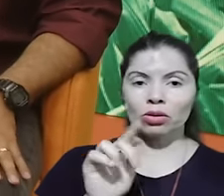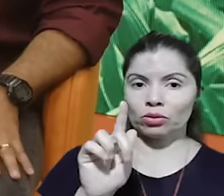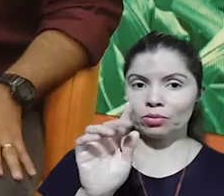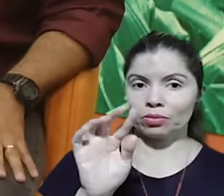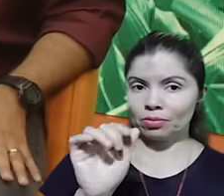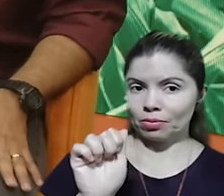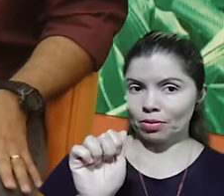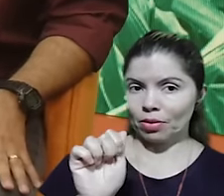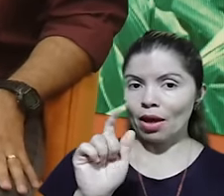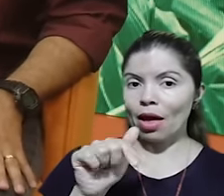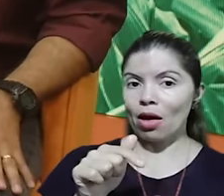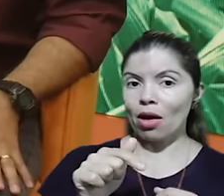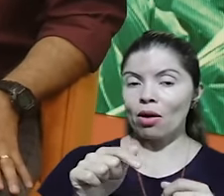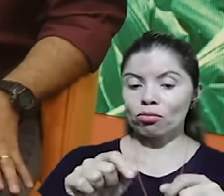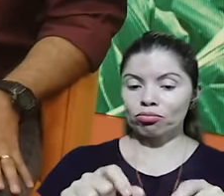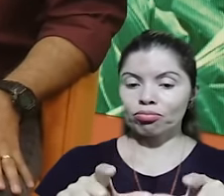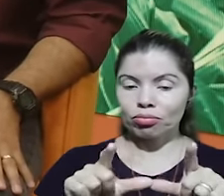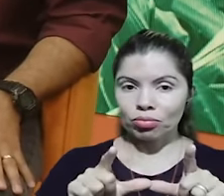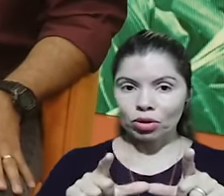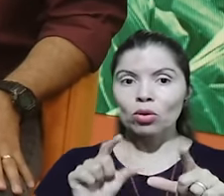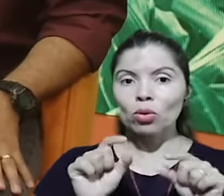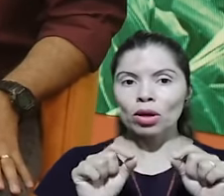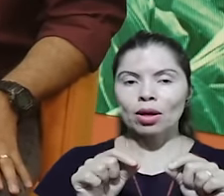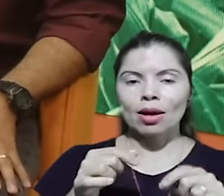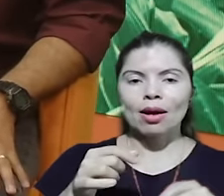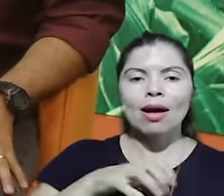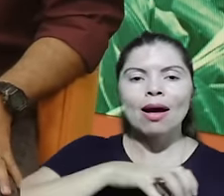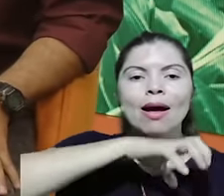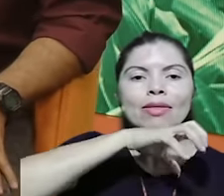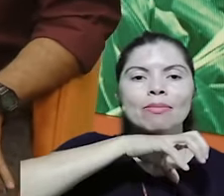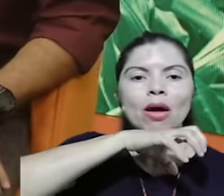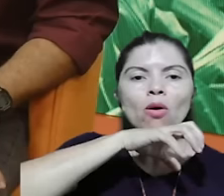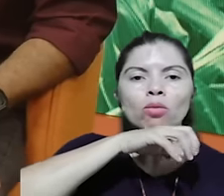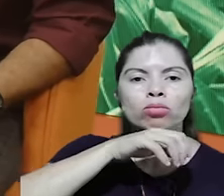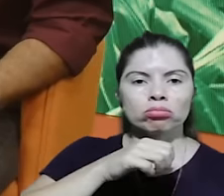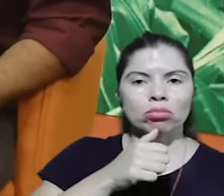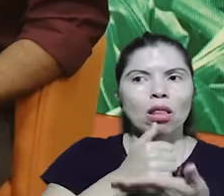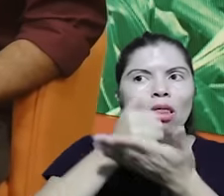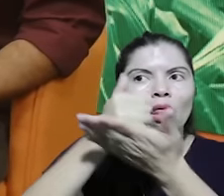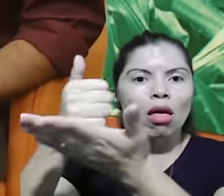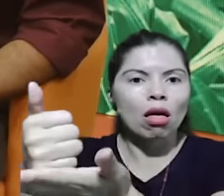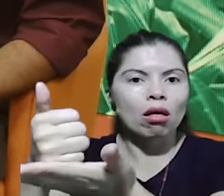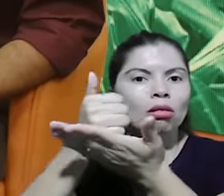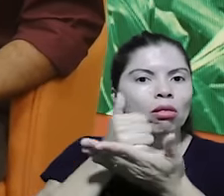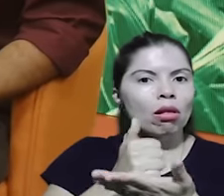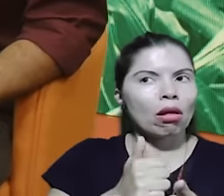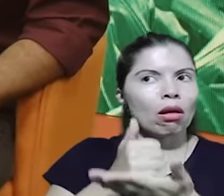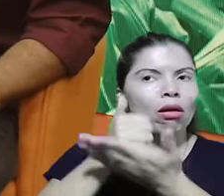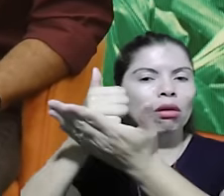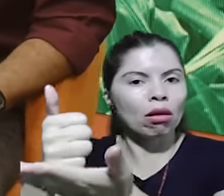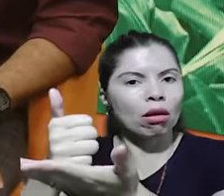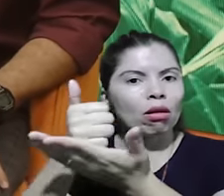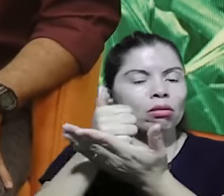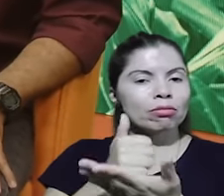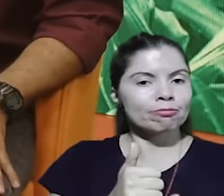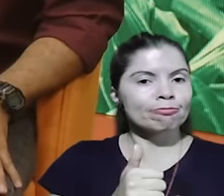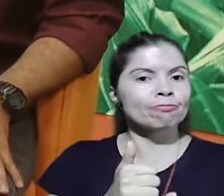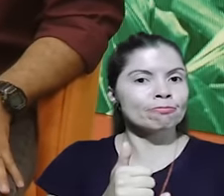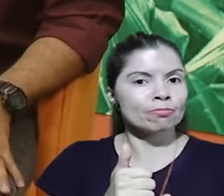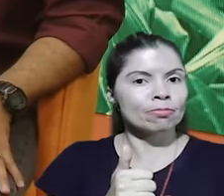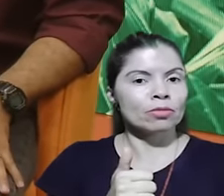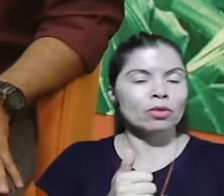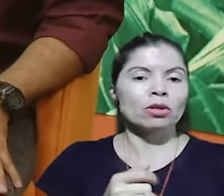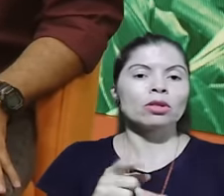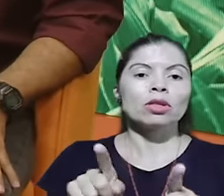é uma guia de transporte animal né então no transporte de animais eh e também de ovos